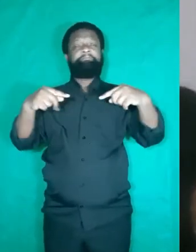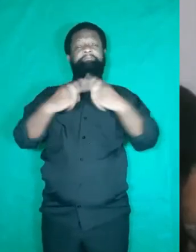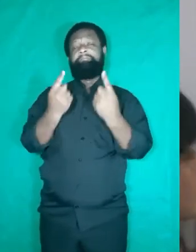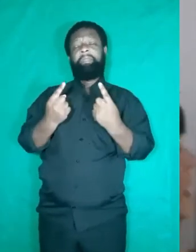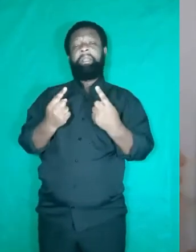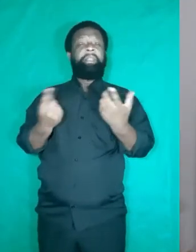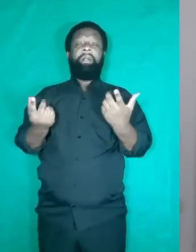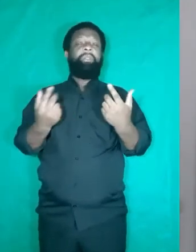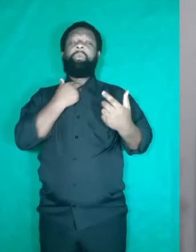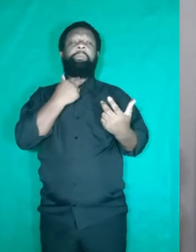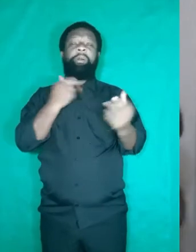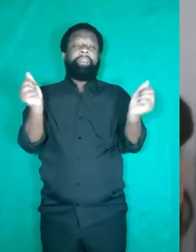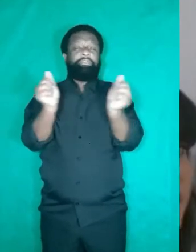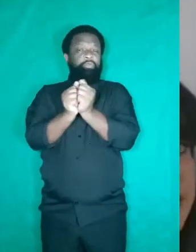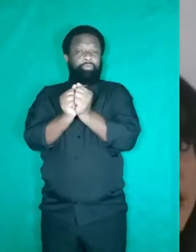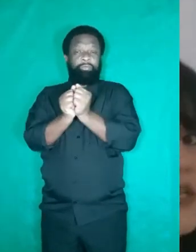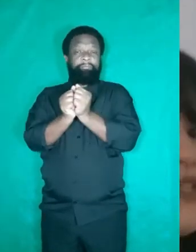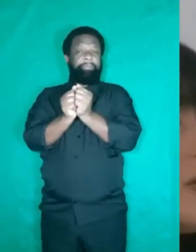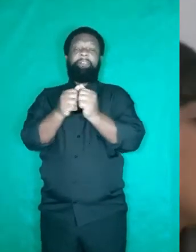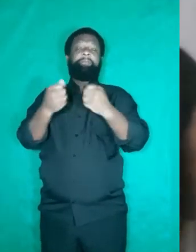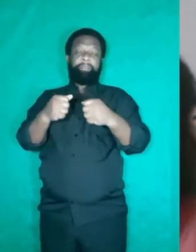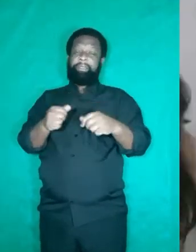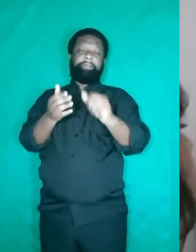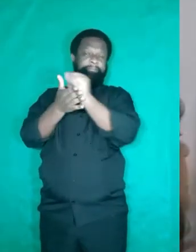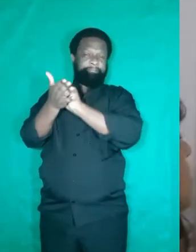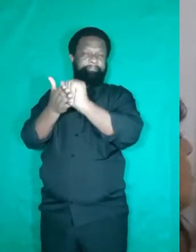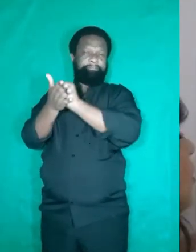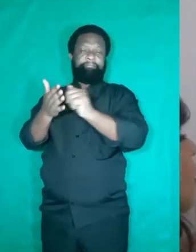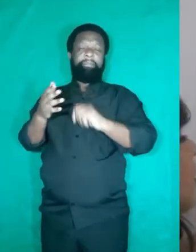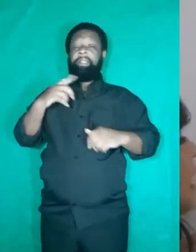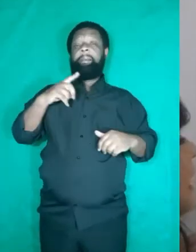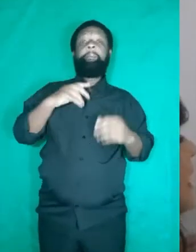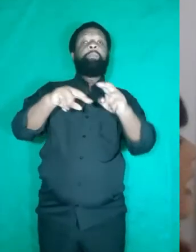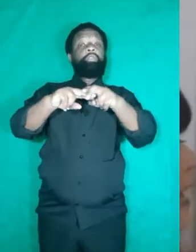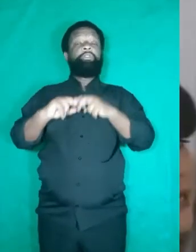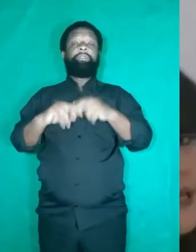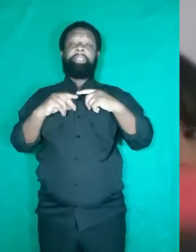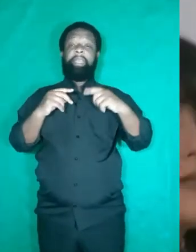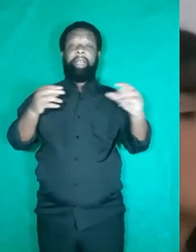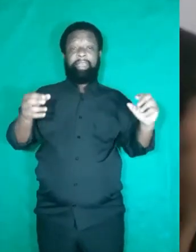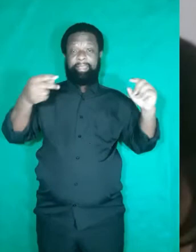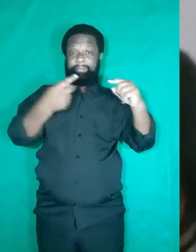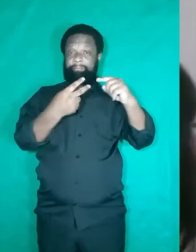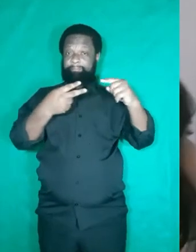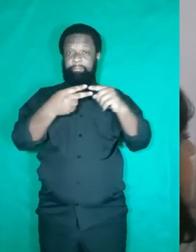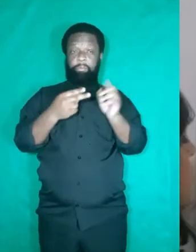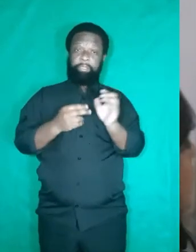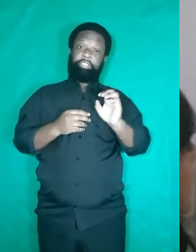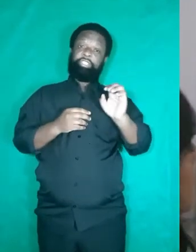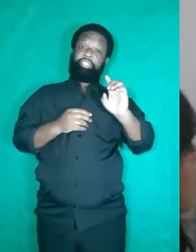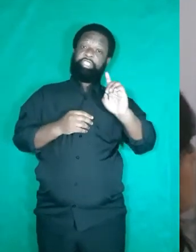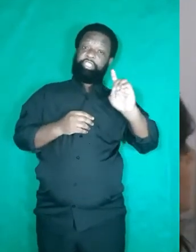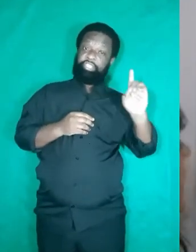desses elétrons ligantes. Então, isso aqui não existe. Por isso que eu coloquei essa ligação dupla aqui